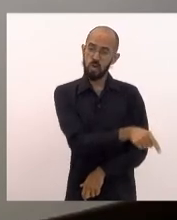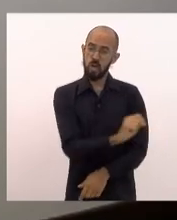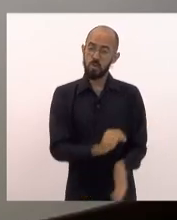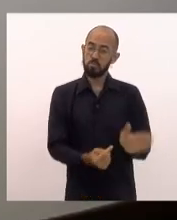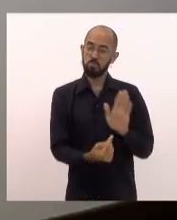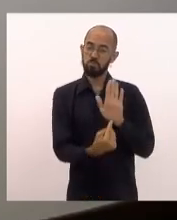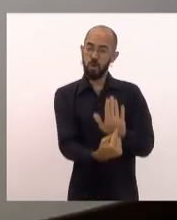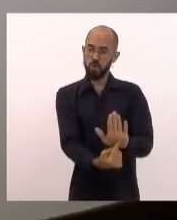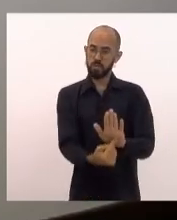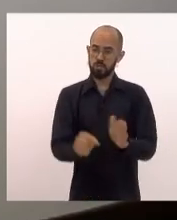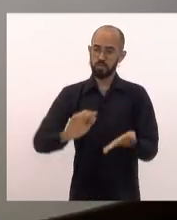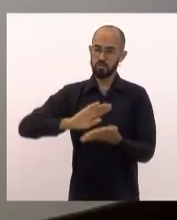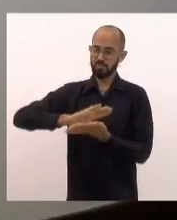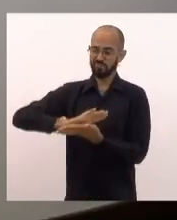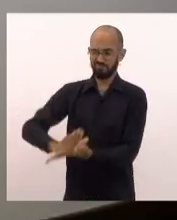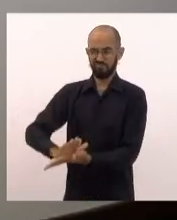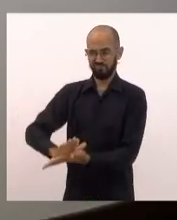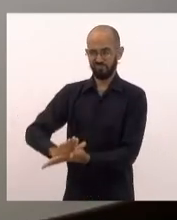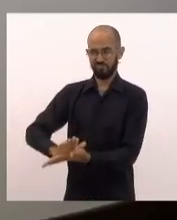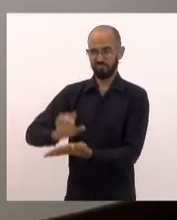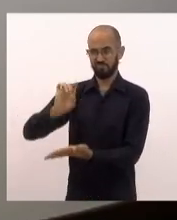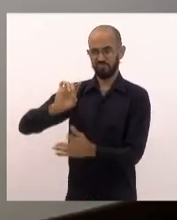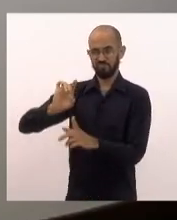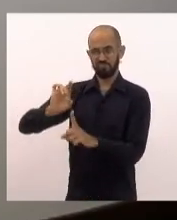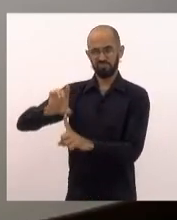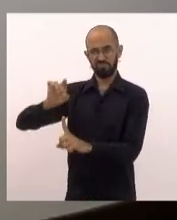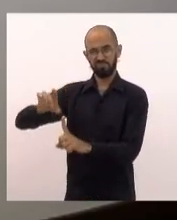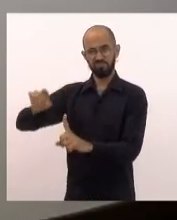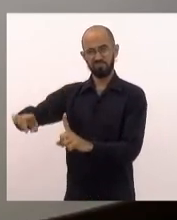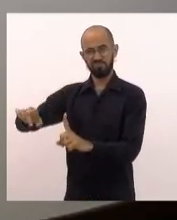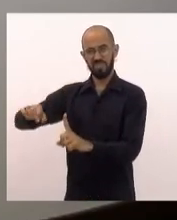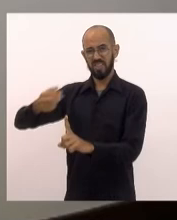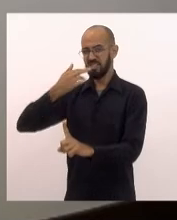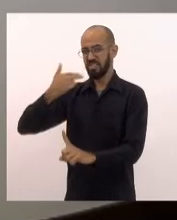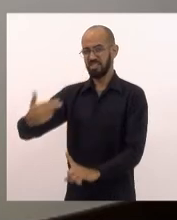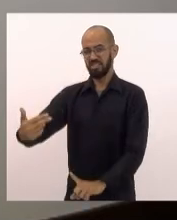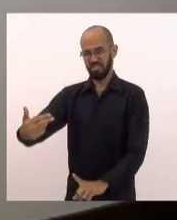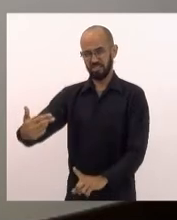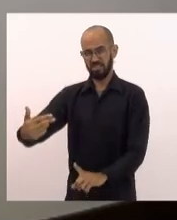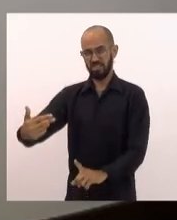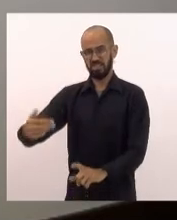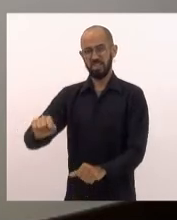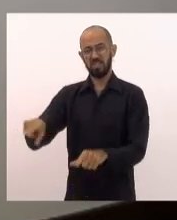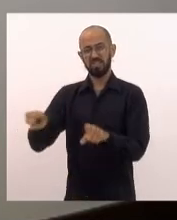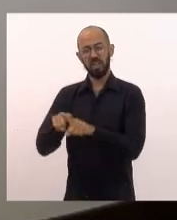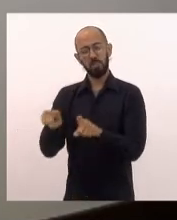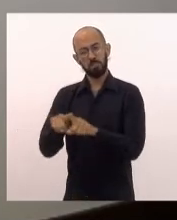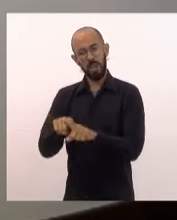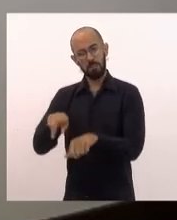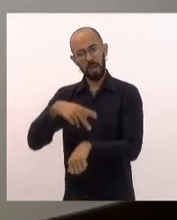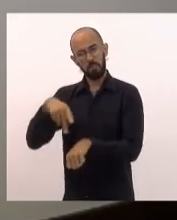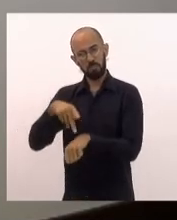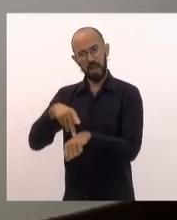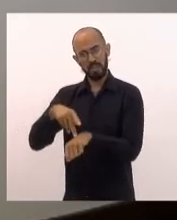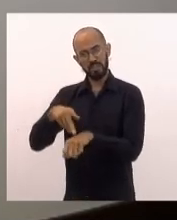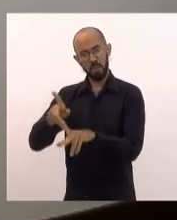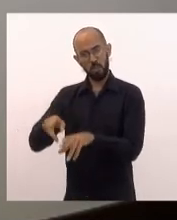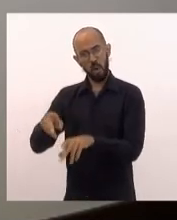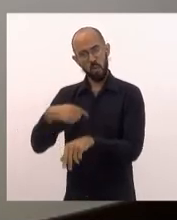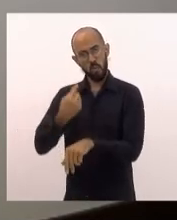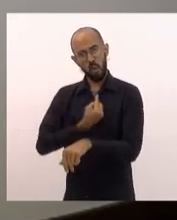racismo, a preconceito, a xenofobia, né? E para um país como o nosso, que infelizmente